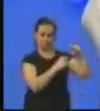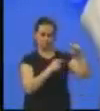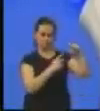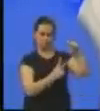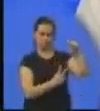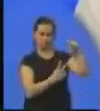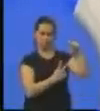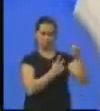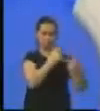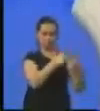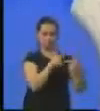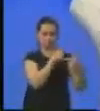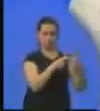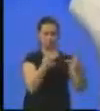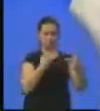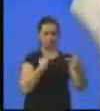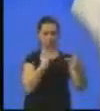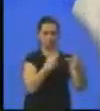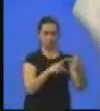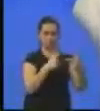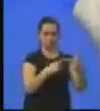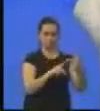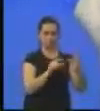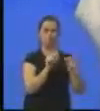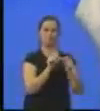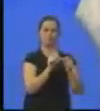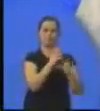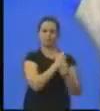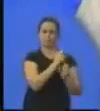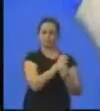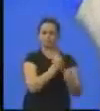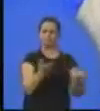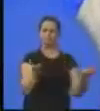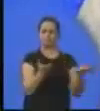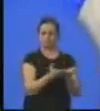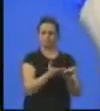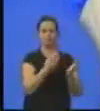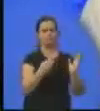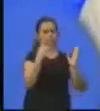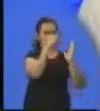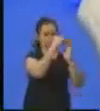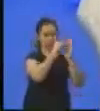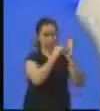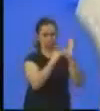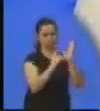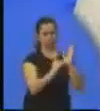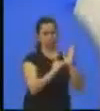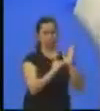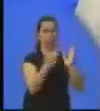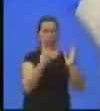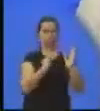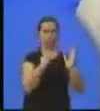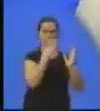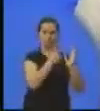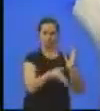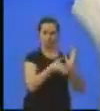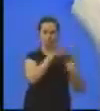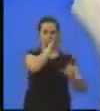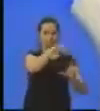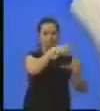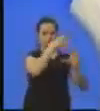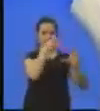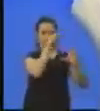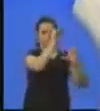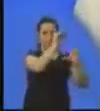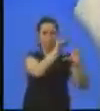dividindo aqueles valores. Então, o que eu posso fazer? Eu vou colocar alguns valores, coloquei, aí eu percebo que quando eu